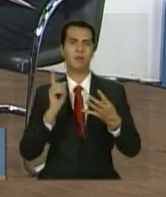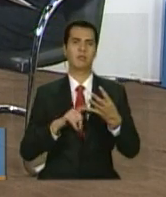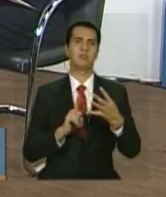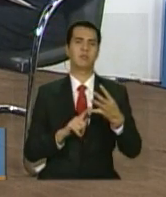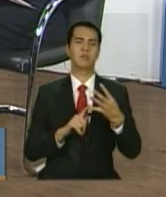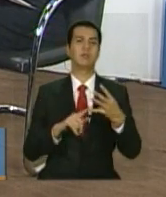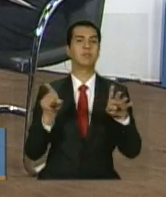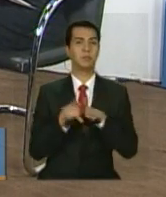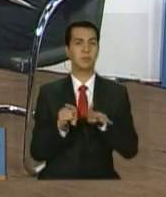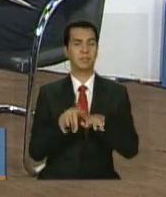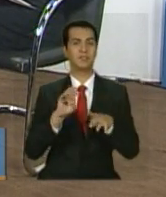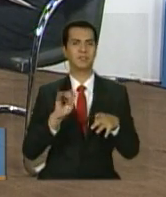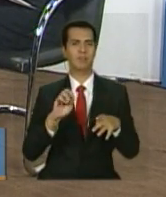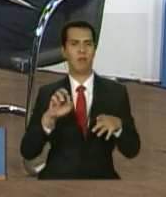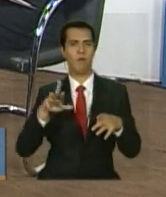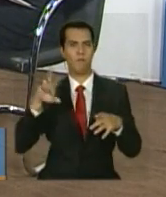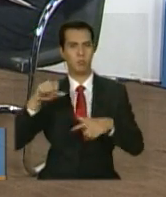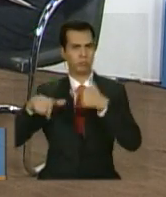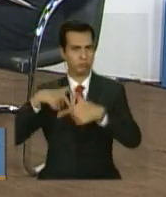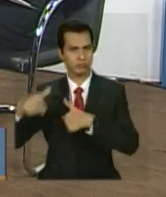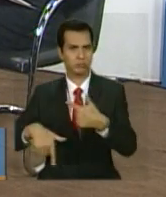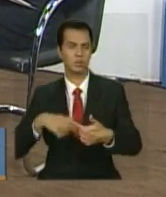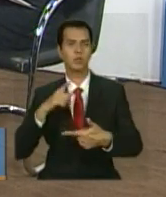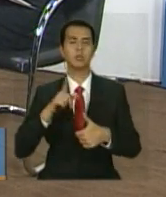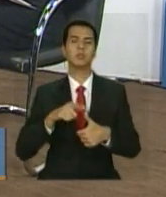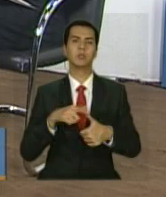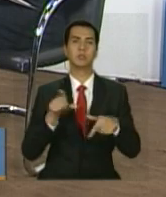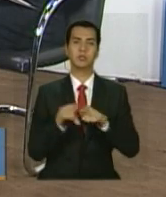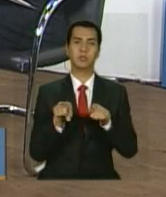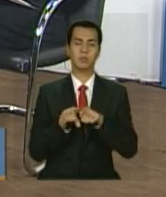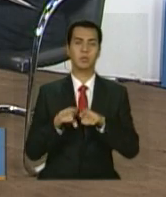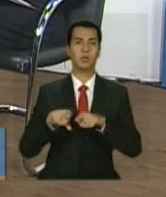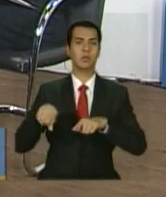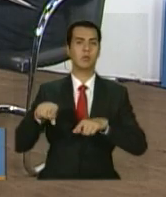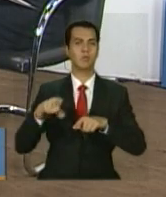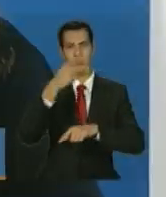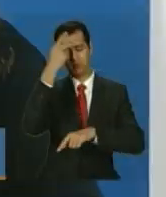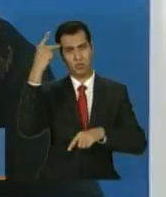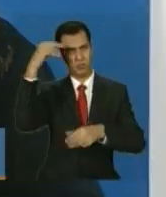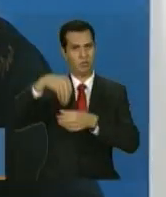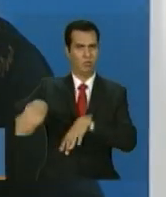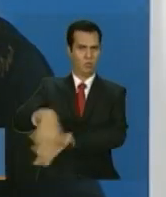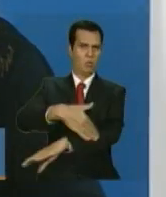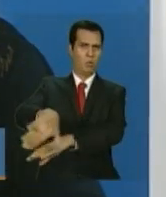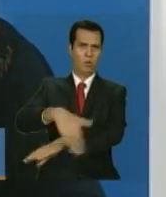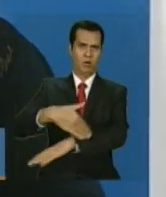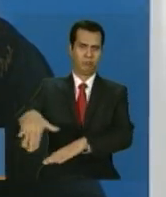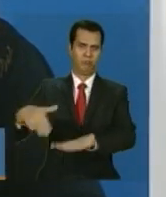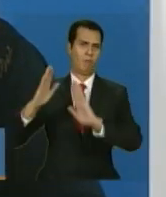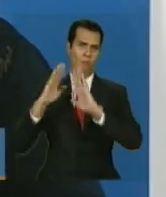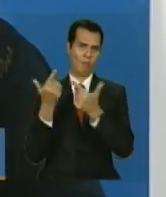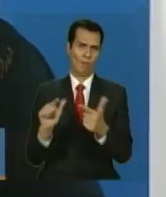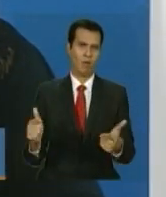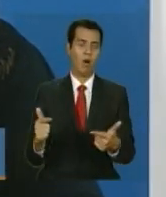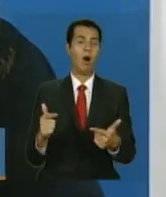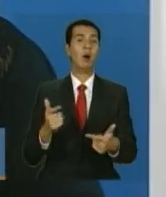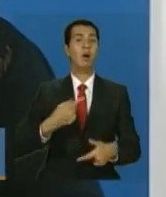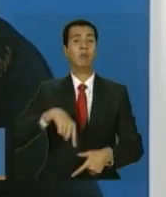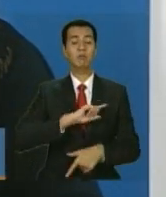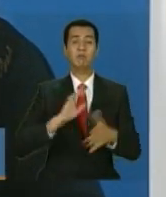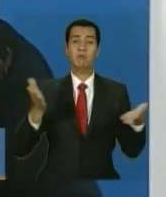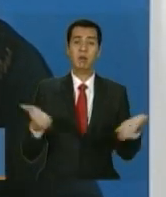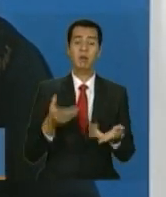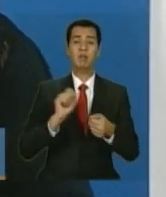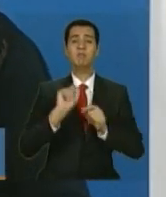já foi dada, tal qual como para pessoas em situação de rua. O que nós estamos fazendo agora é complementando essa capacitação.